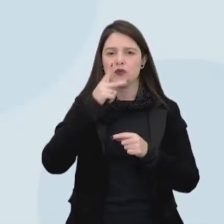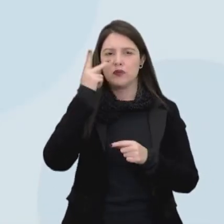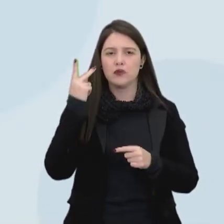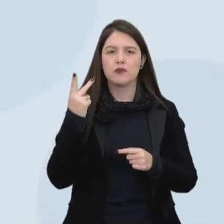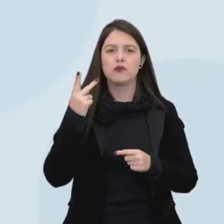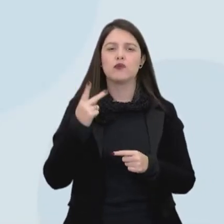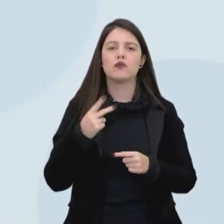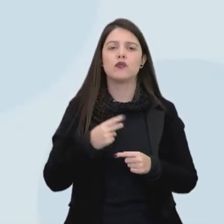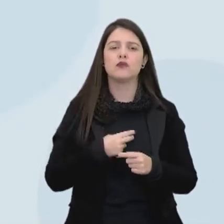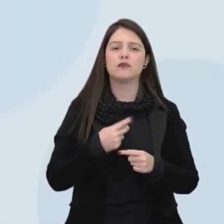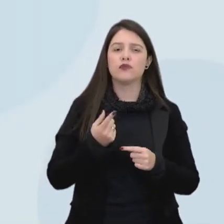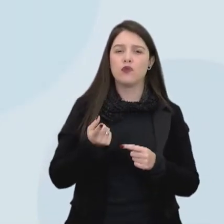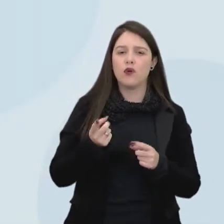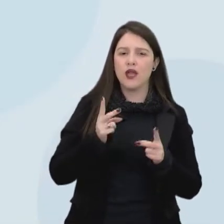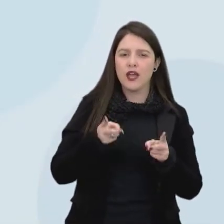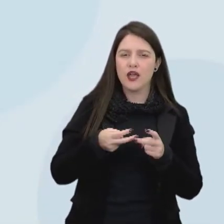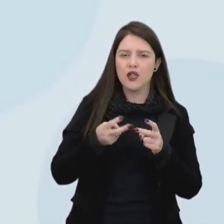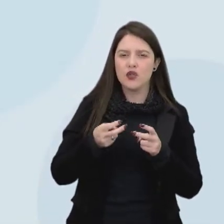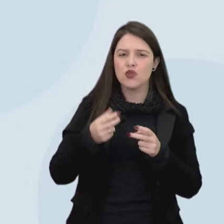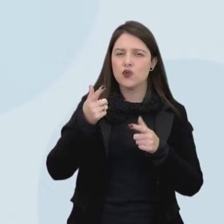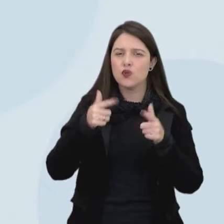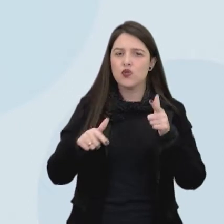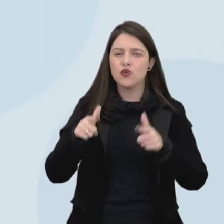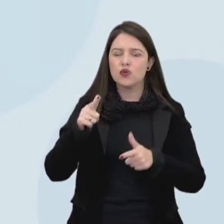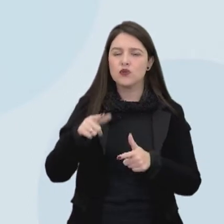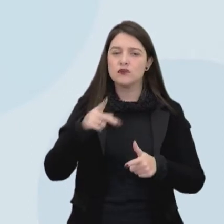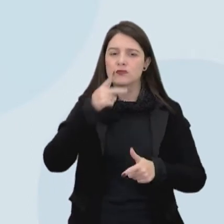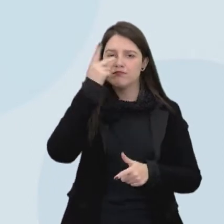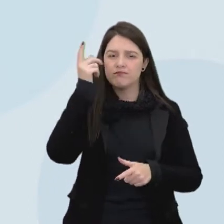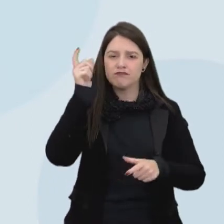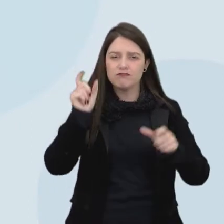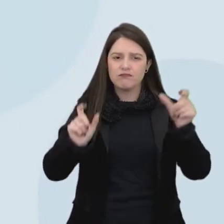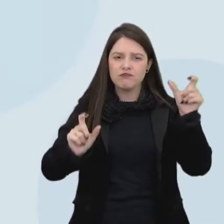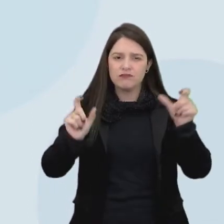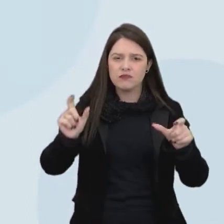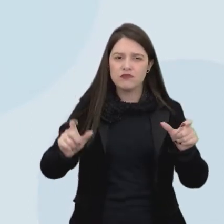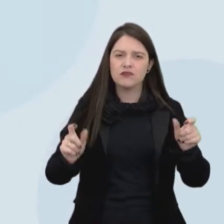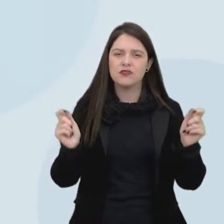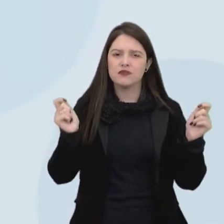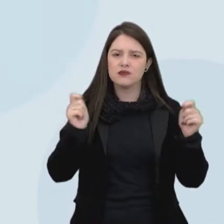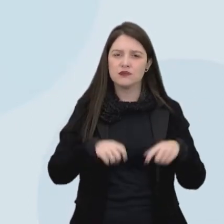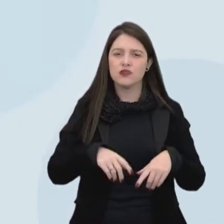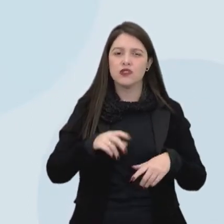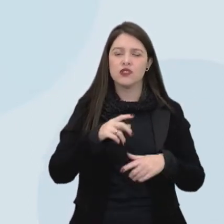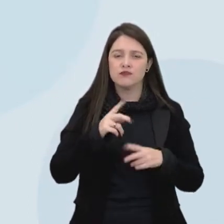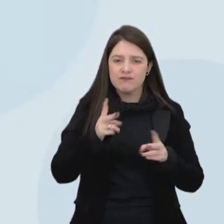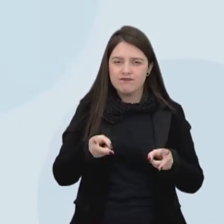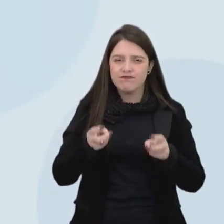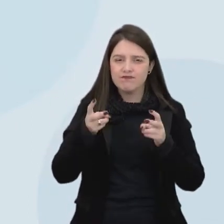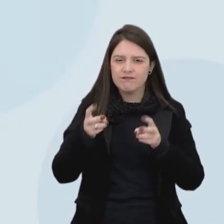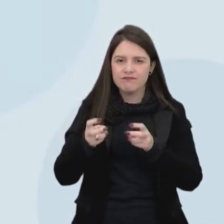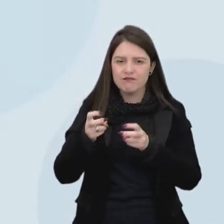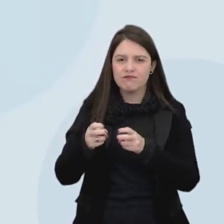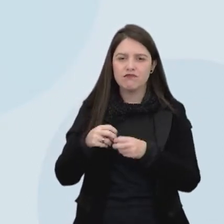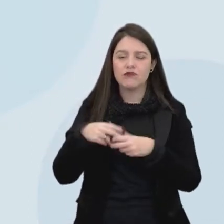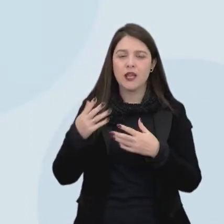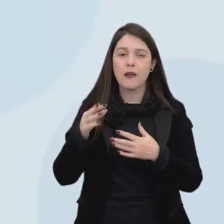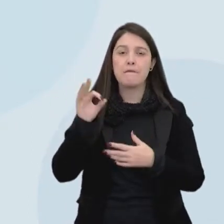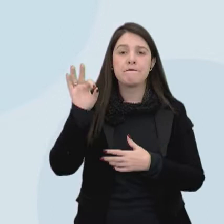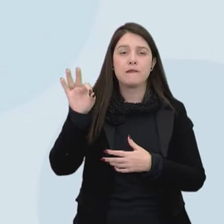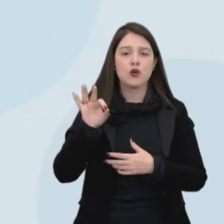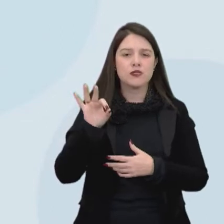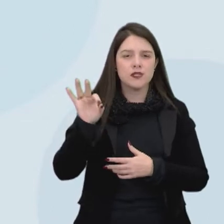pessoas com rendimento proveniente de outras fontes da população residente por tipo de rendimento em